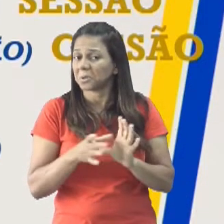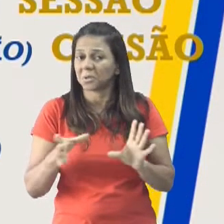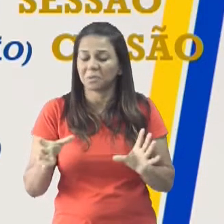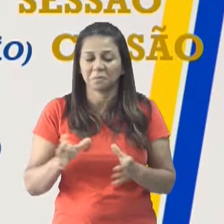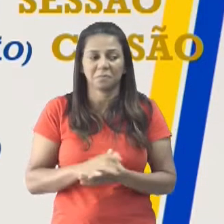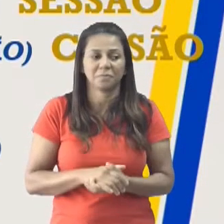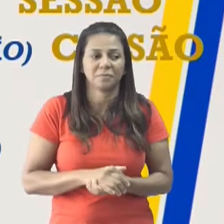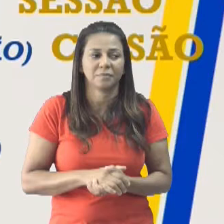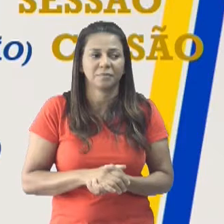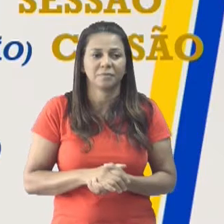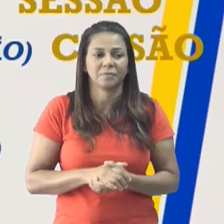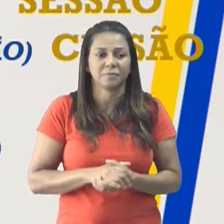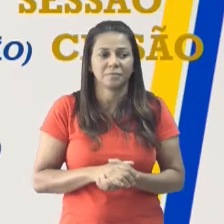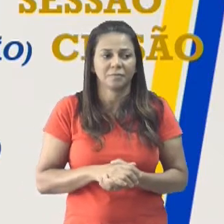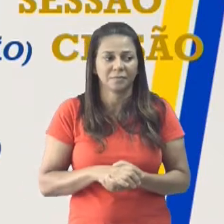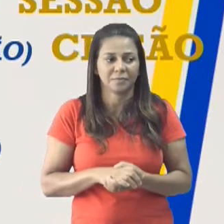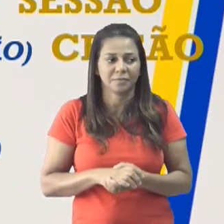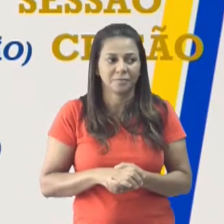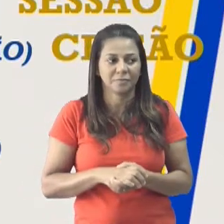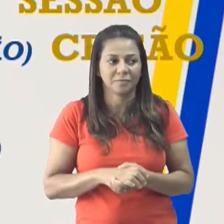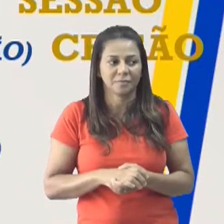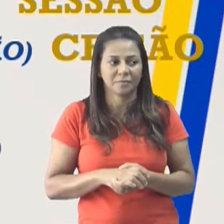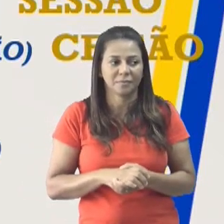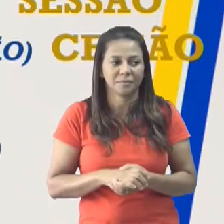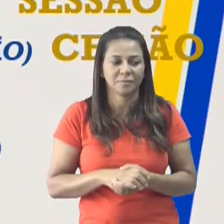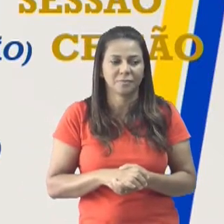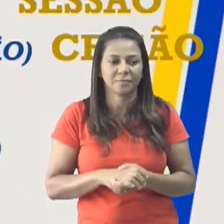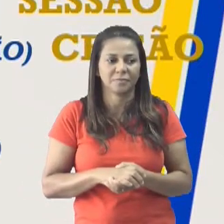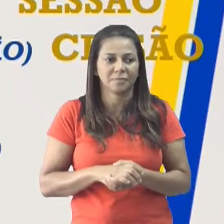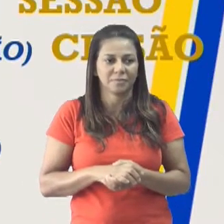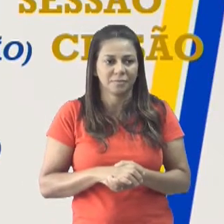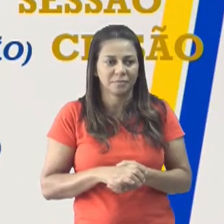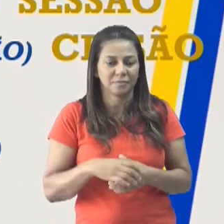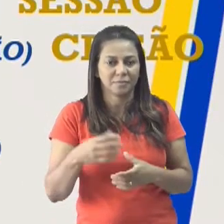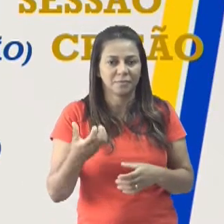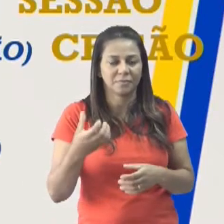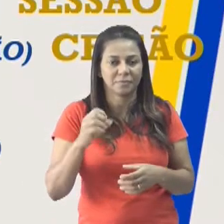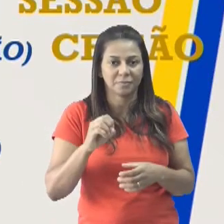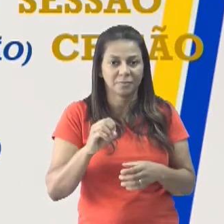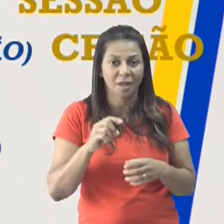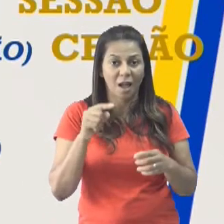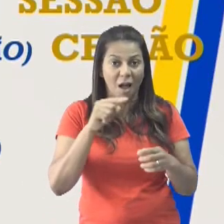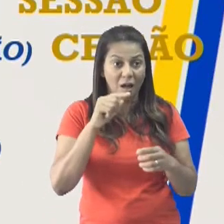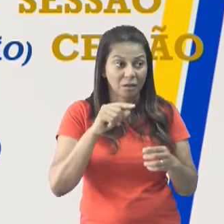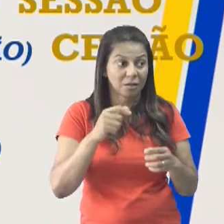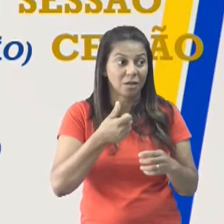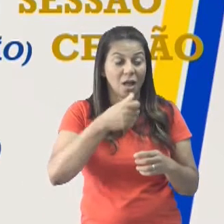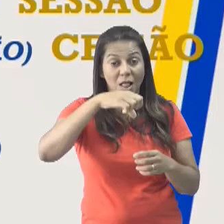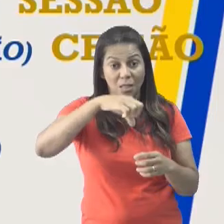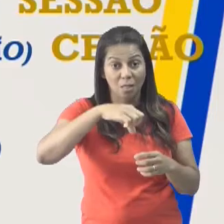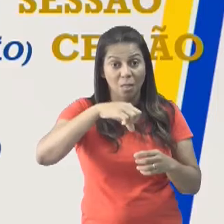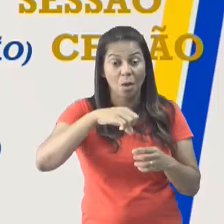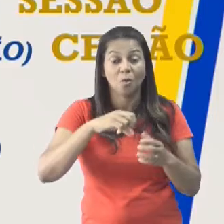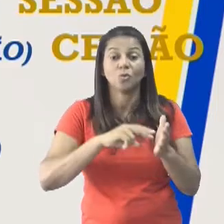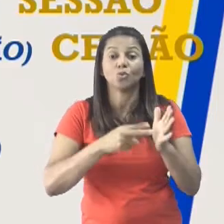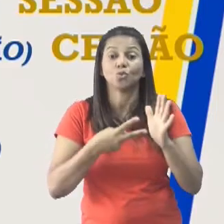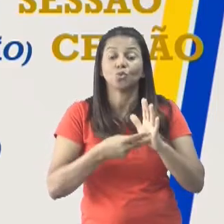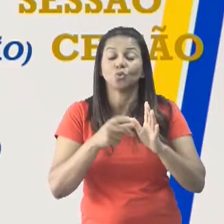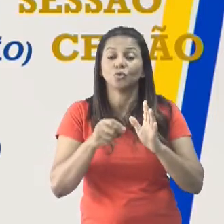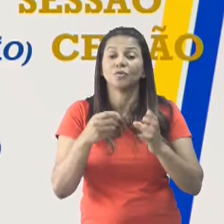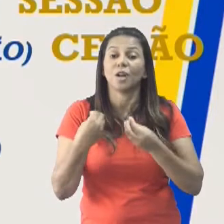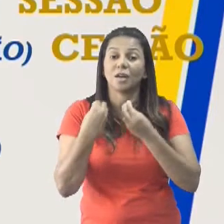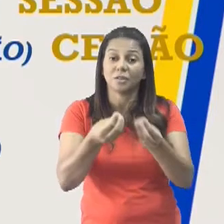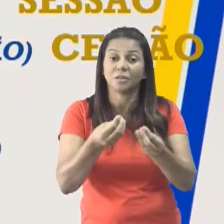com dois S. Ok? Aqui eu coloquei a sessão no sentido de ceder. Enquanto não se fizer a